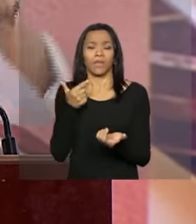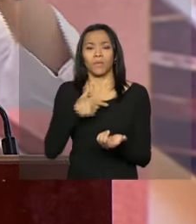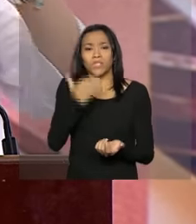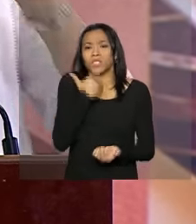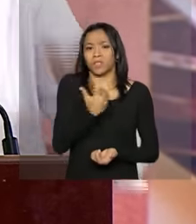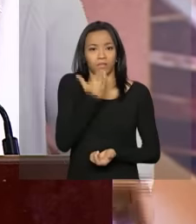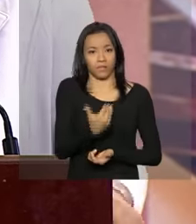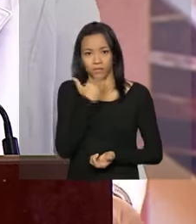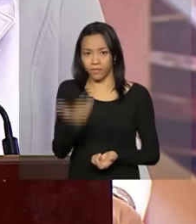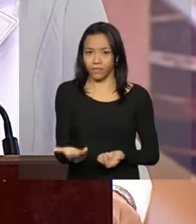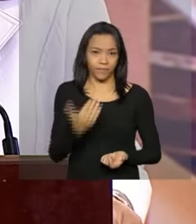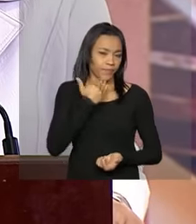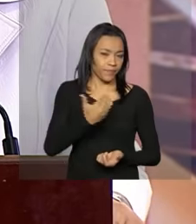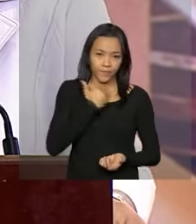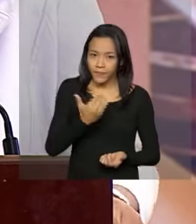responsabilidade